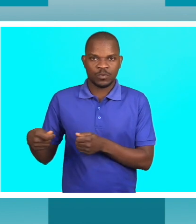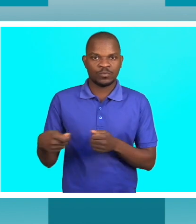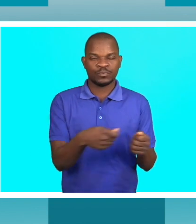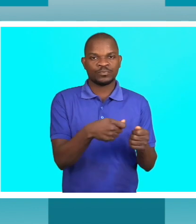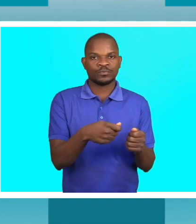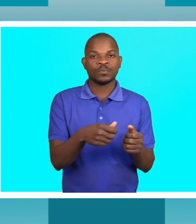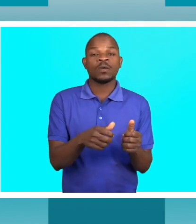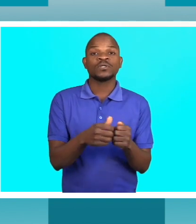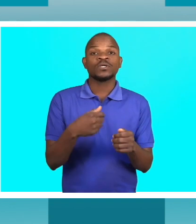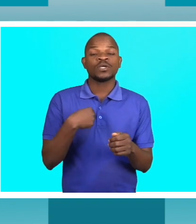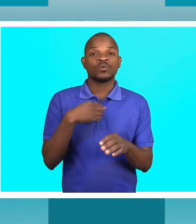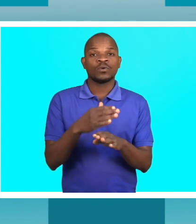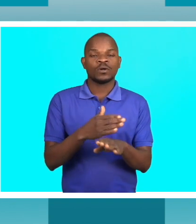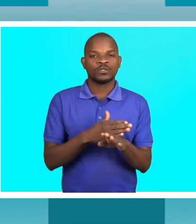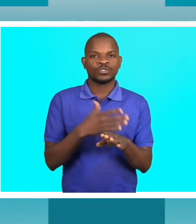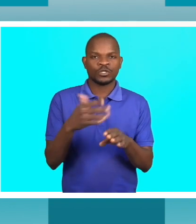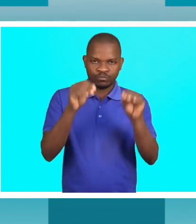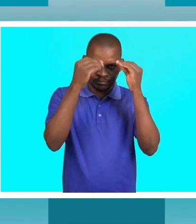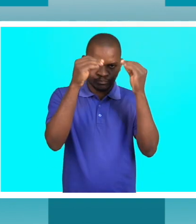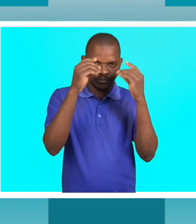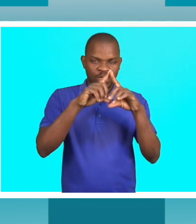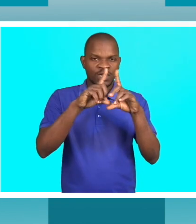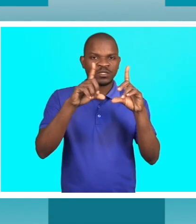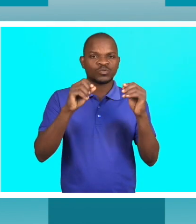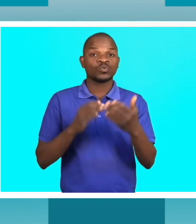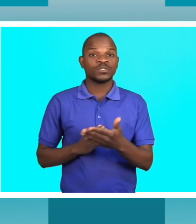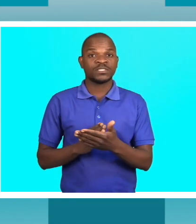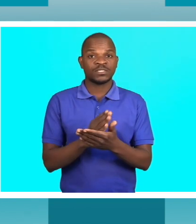candidatura. Eu tenho problema em Direito,